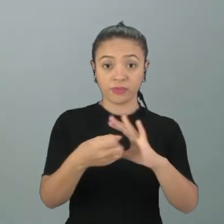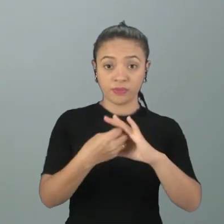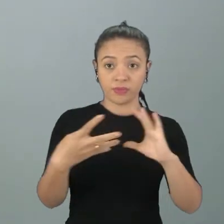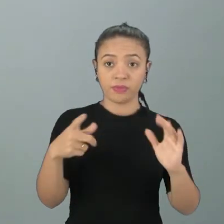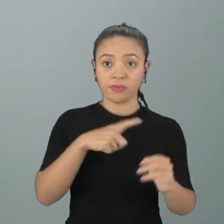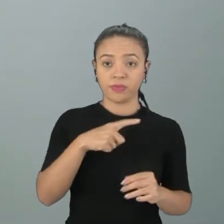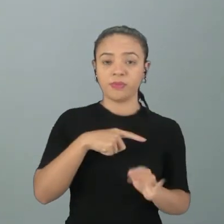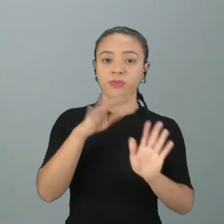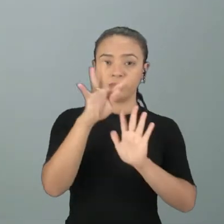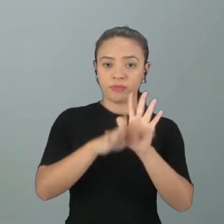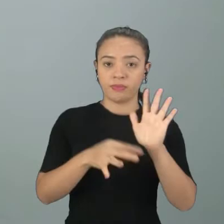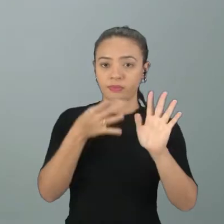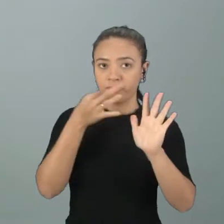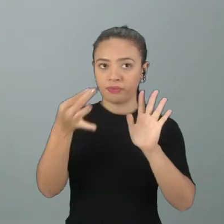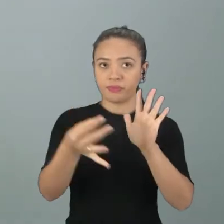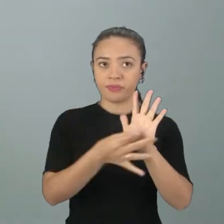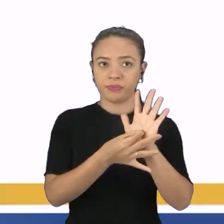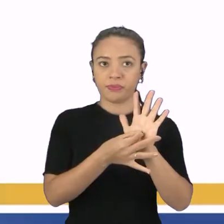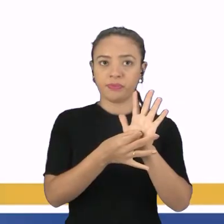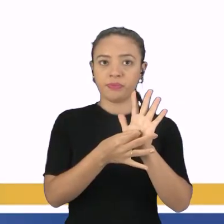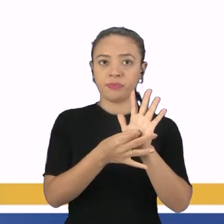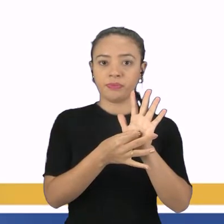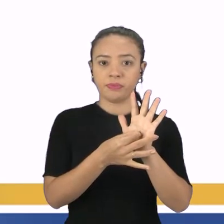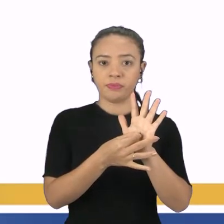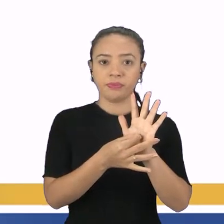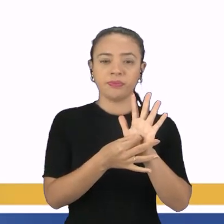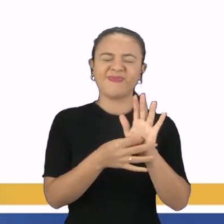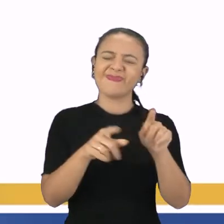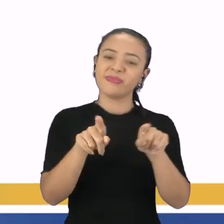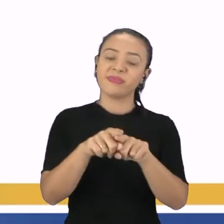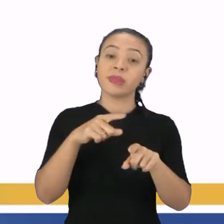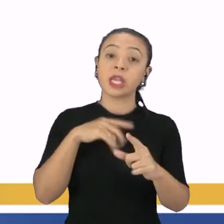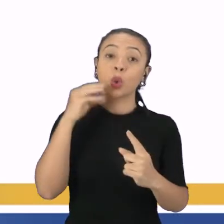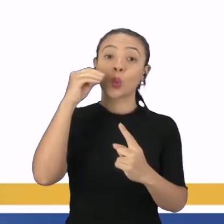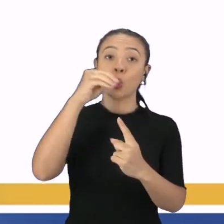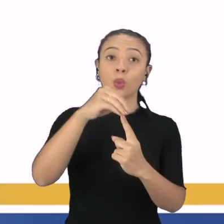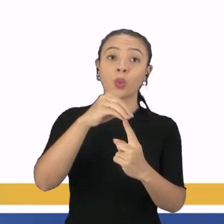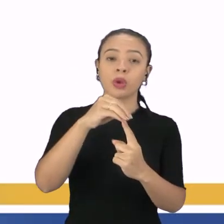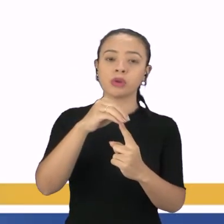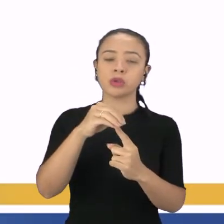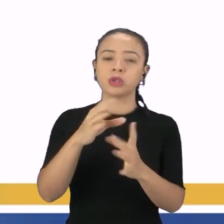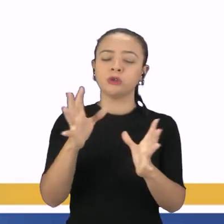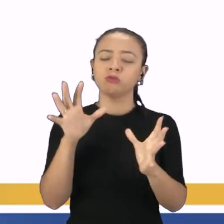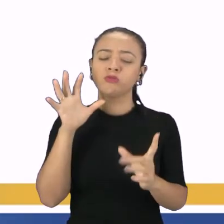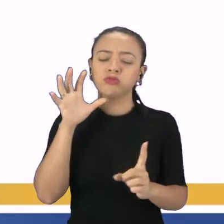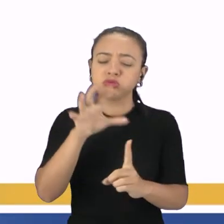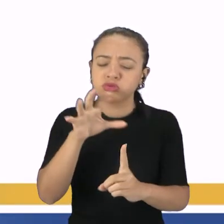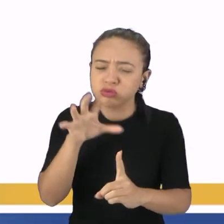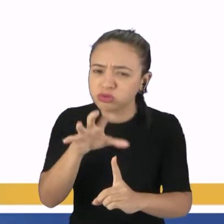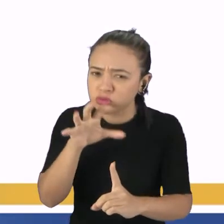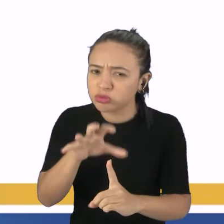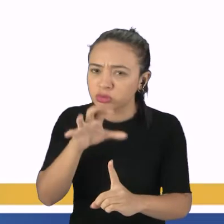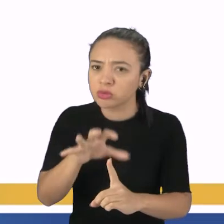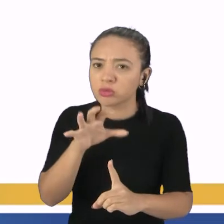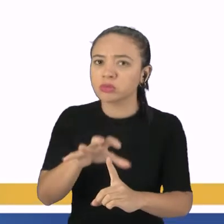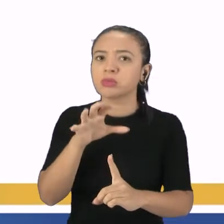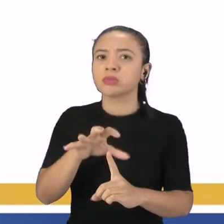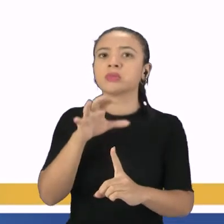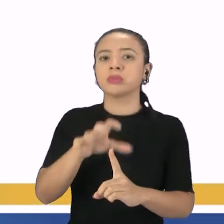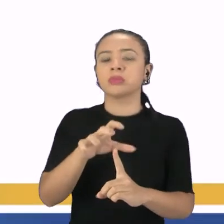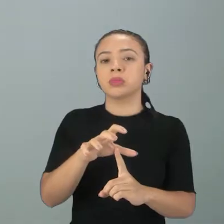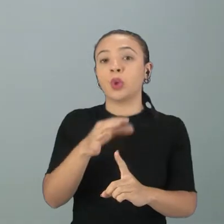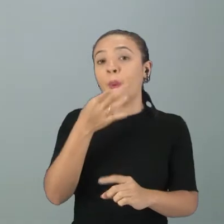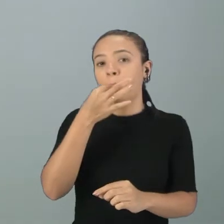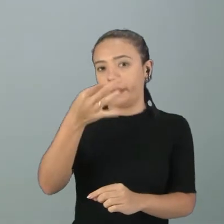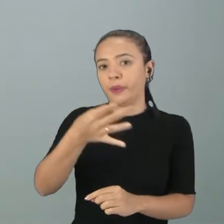característica deste texto. Observe. Tem o intuito de persuadir alguém sobre determinada